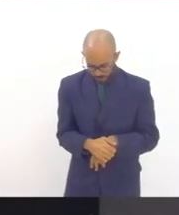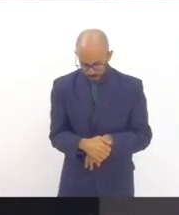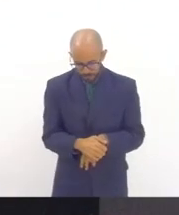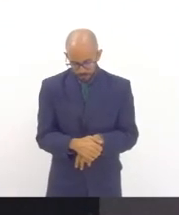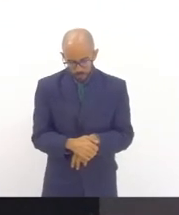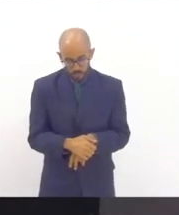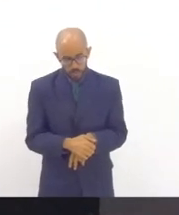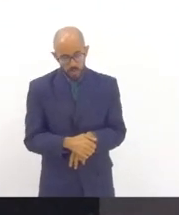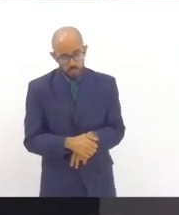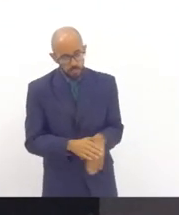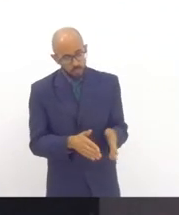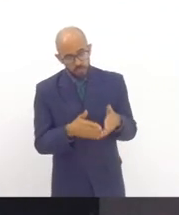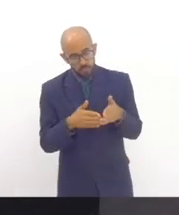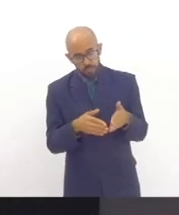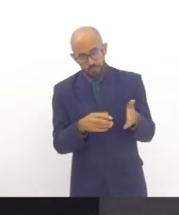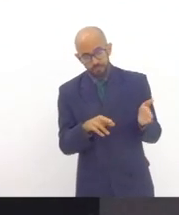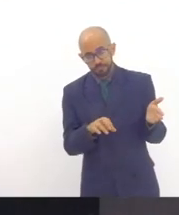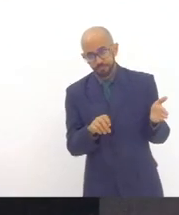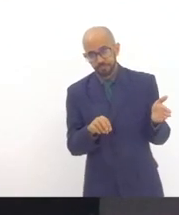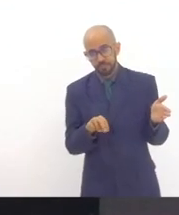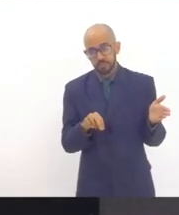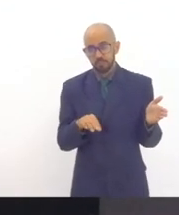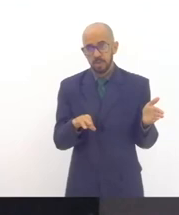favor, Rosimara e